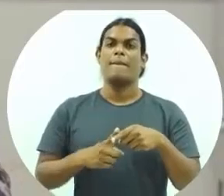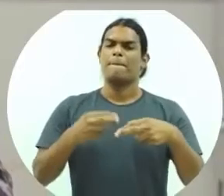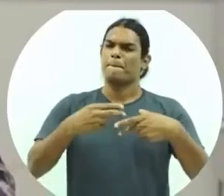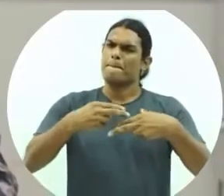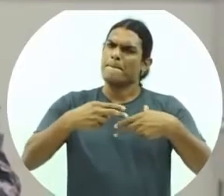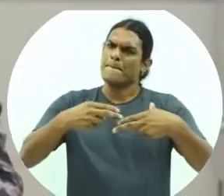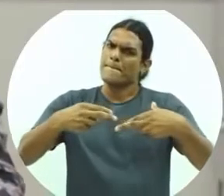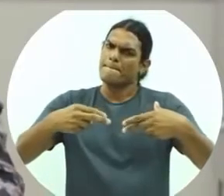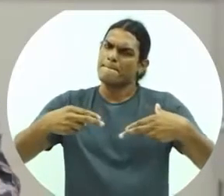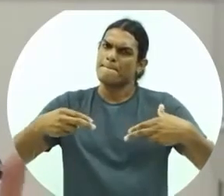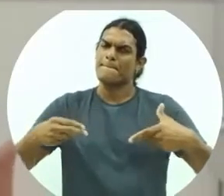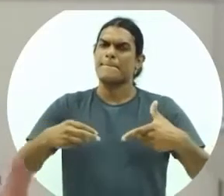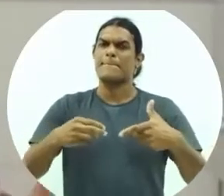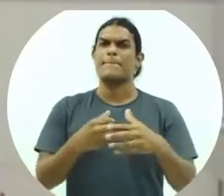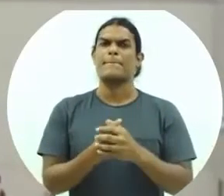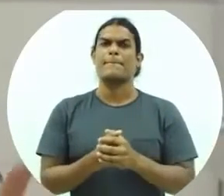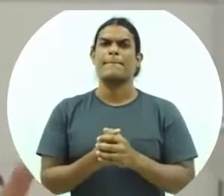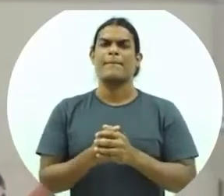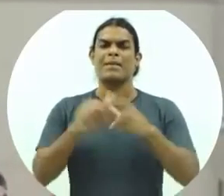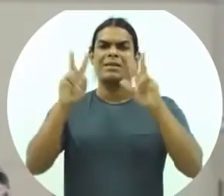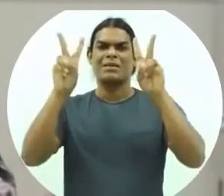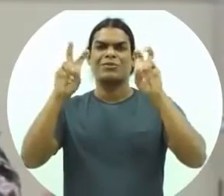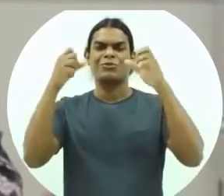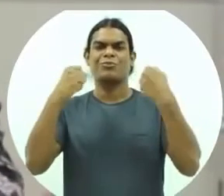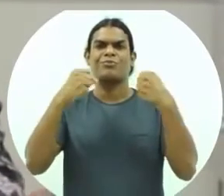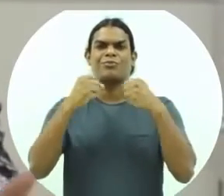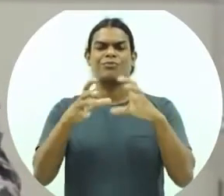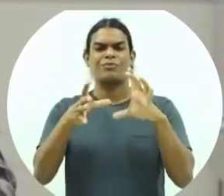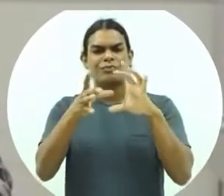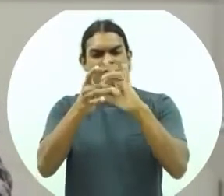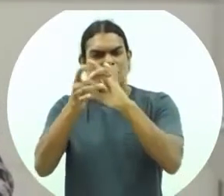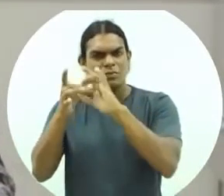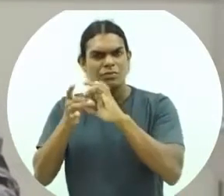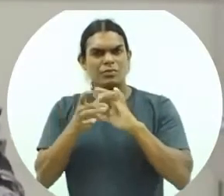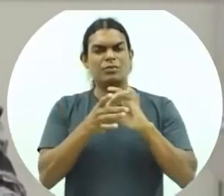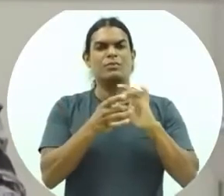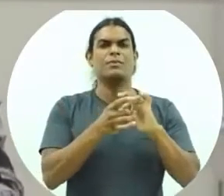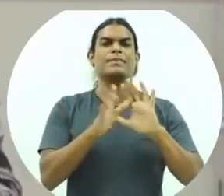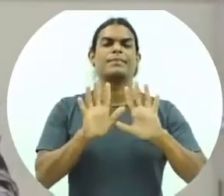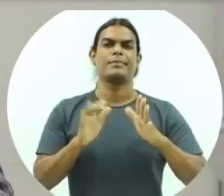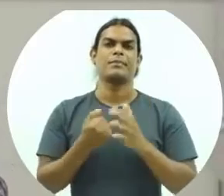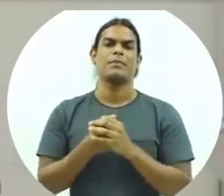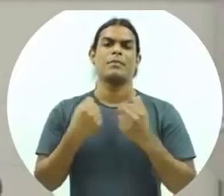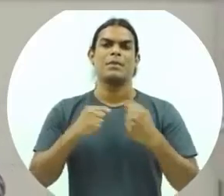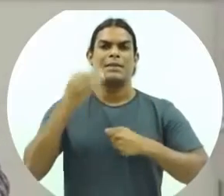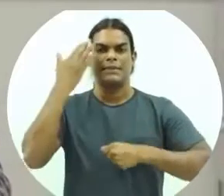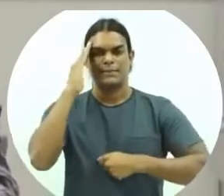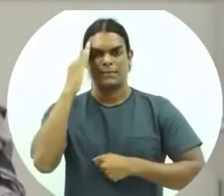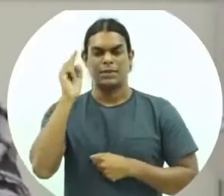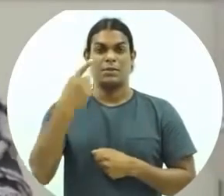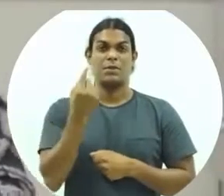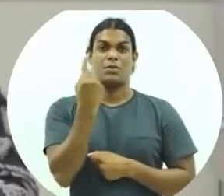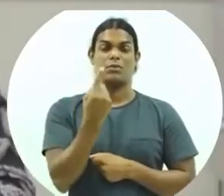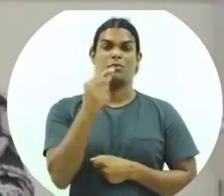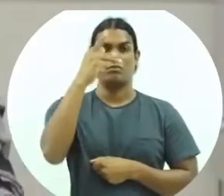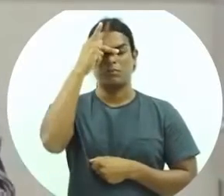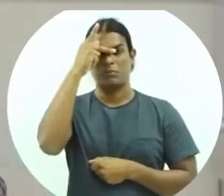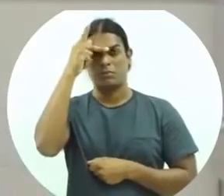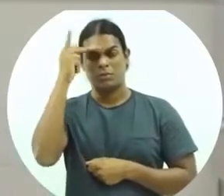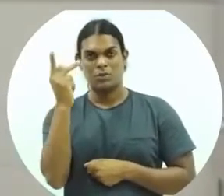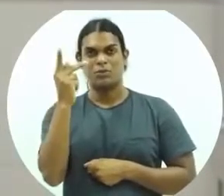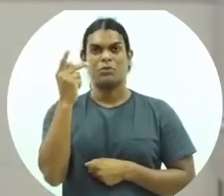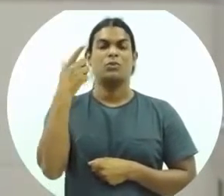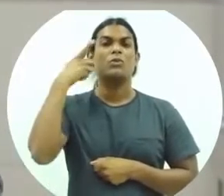inúmeros fatores que precisam ser combinados. A gente precisa entender o seguinte: para que um